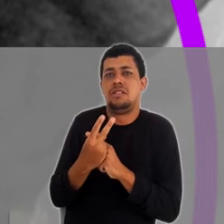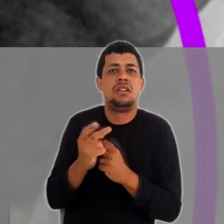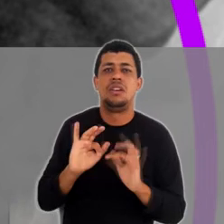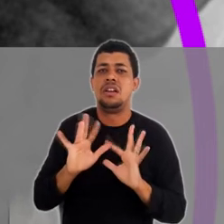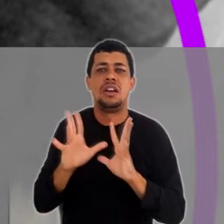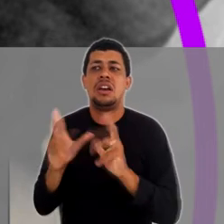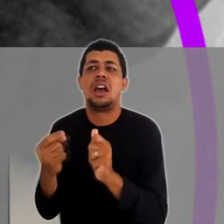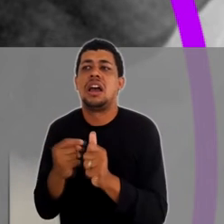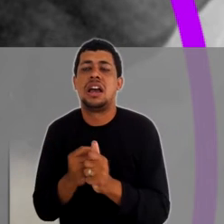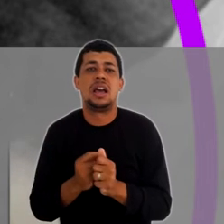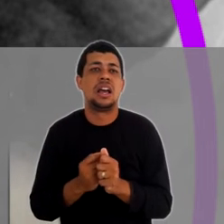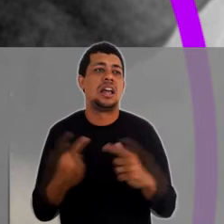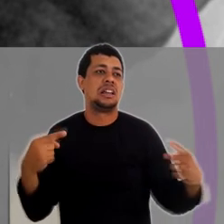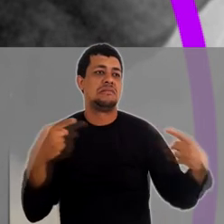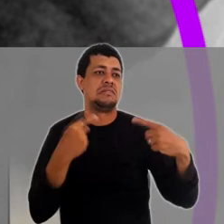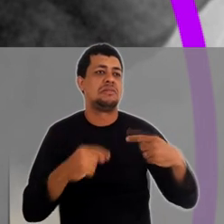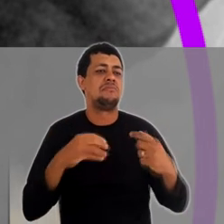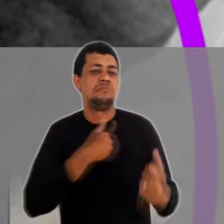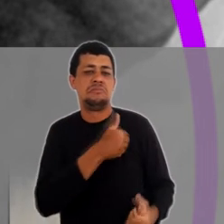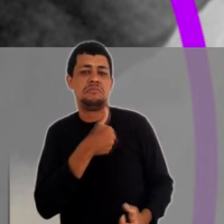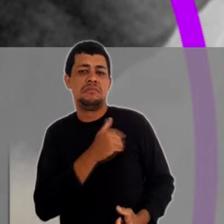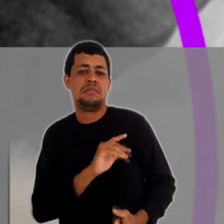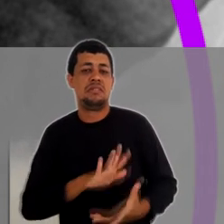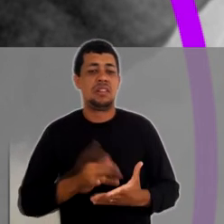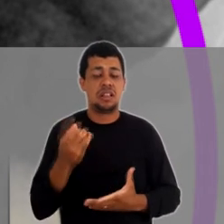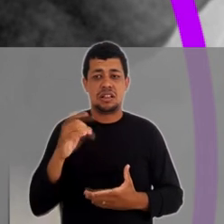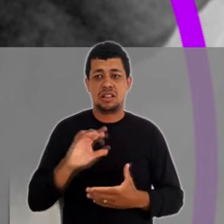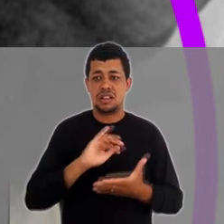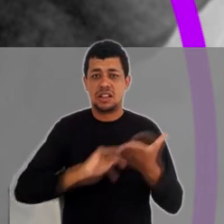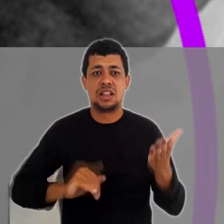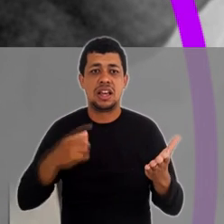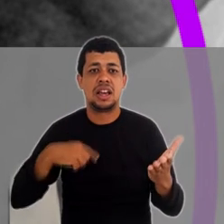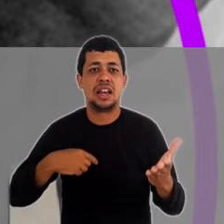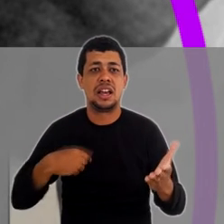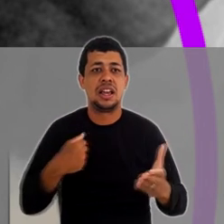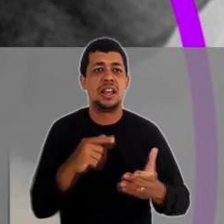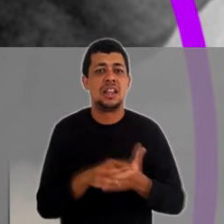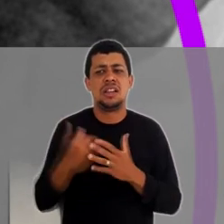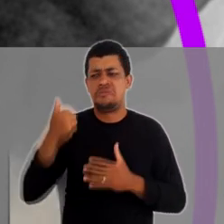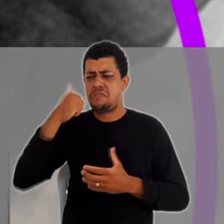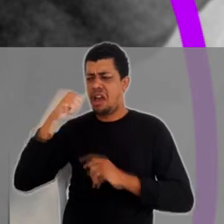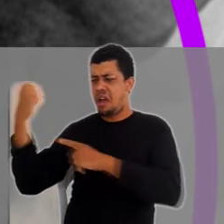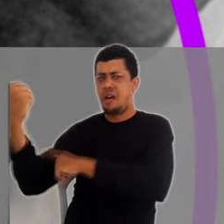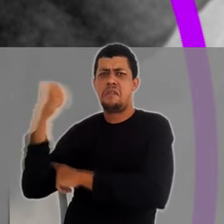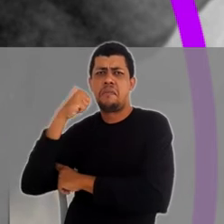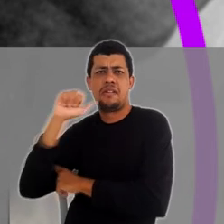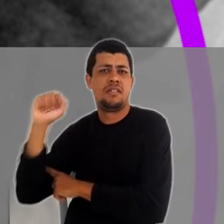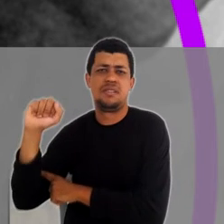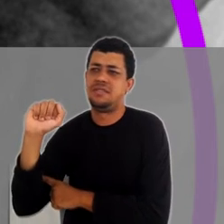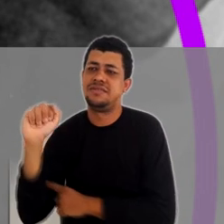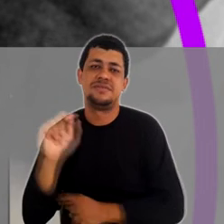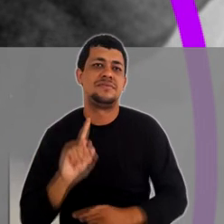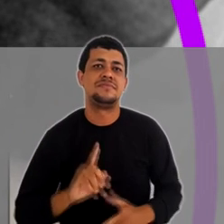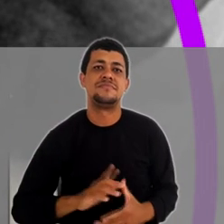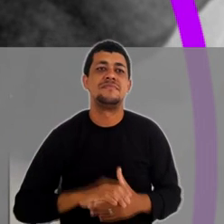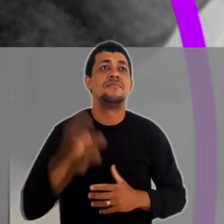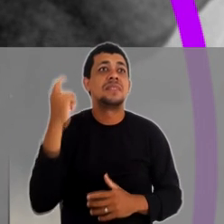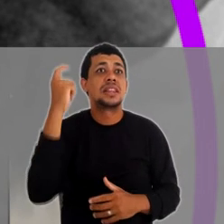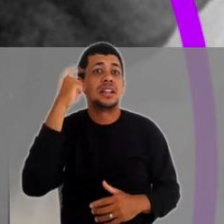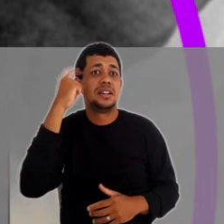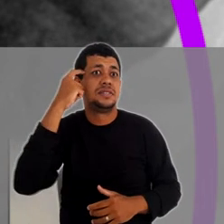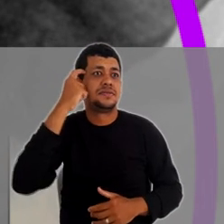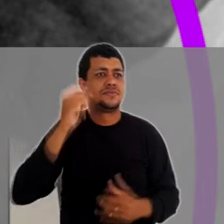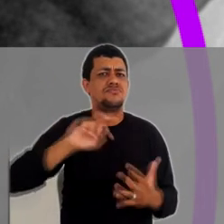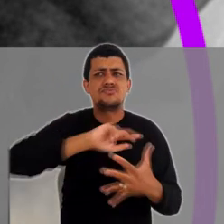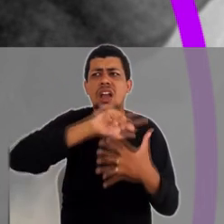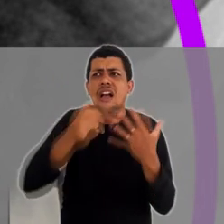é machista, admite que é racista. Não passa de um passista, eles me chamam feminista. Todo dia pensando